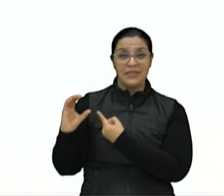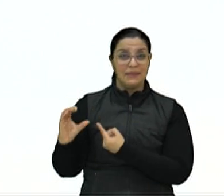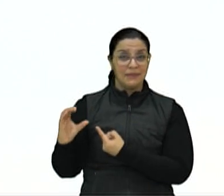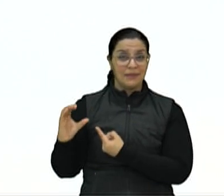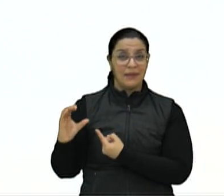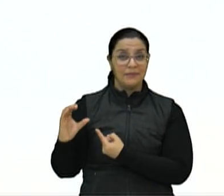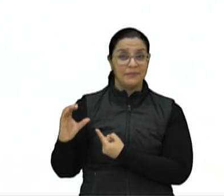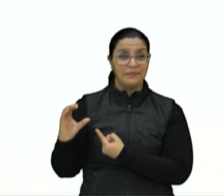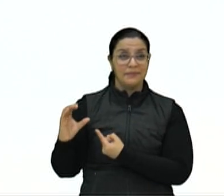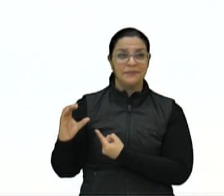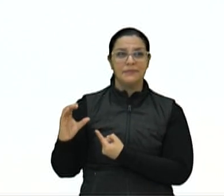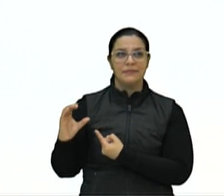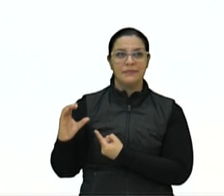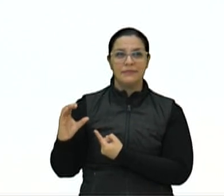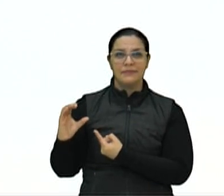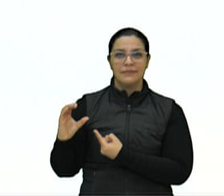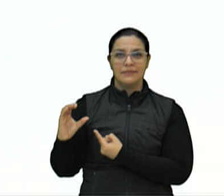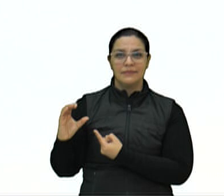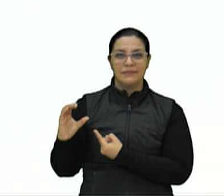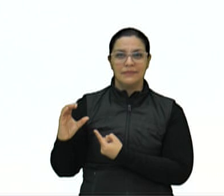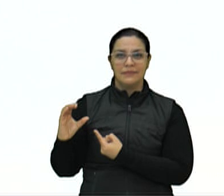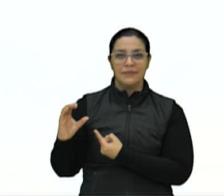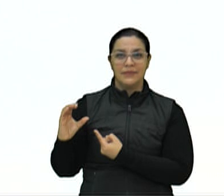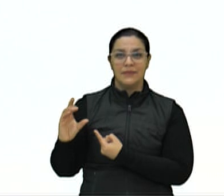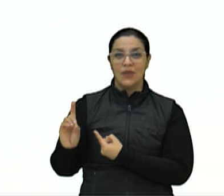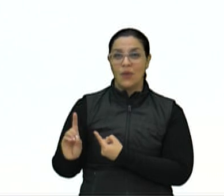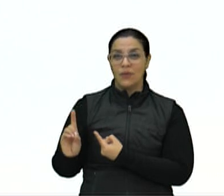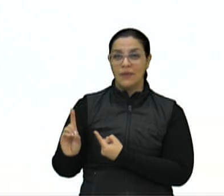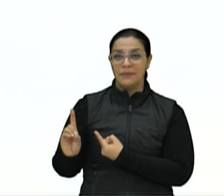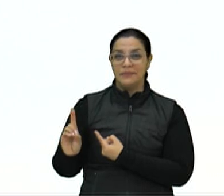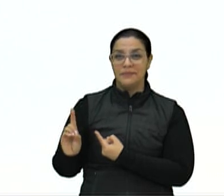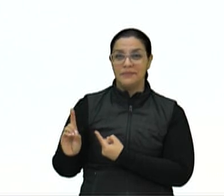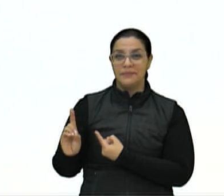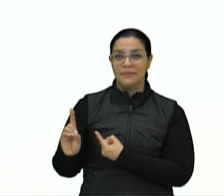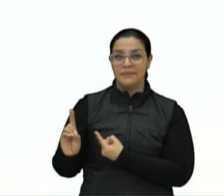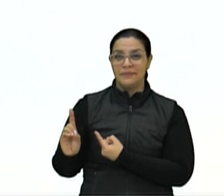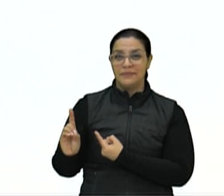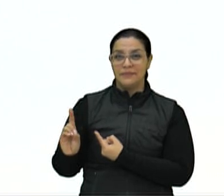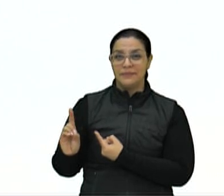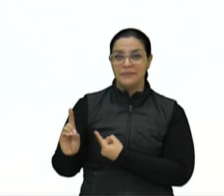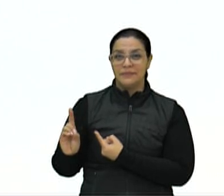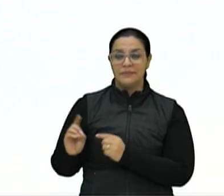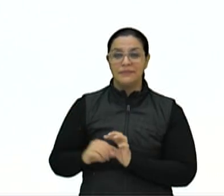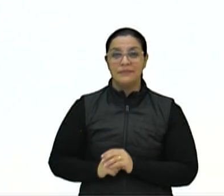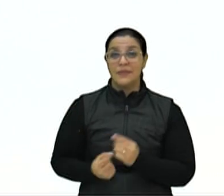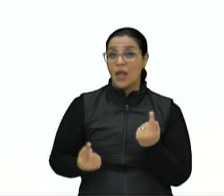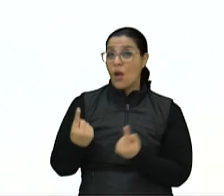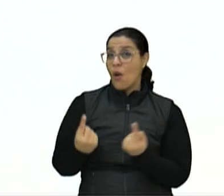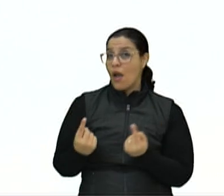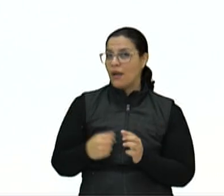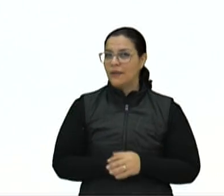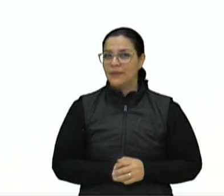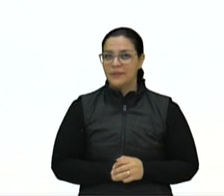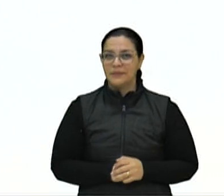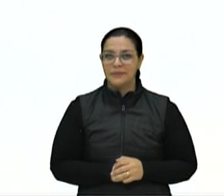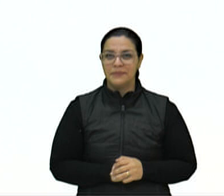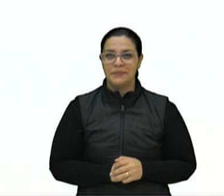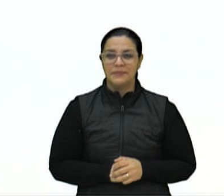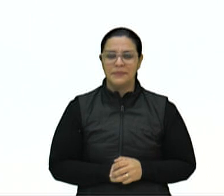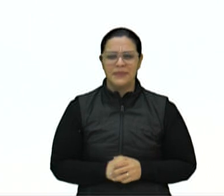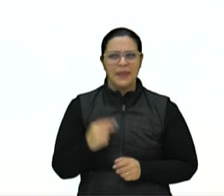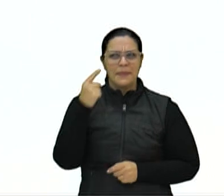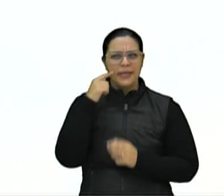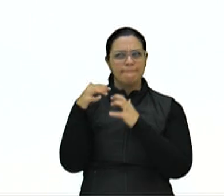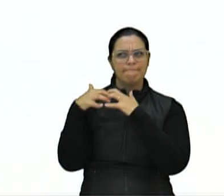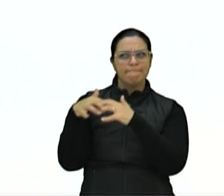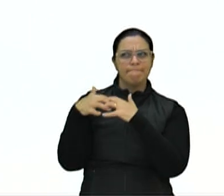Monroe. Alternativa C, William Turner. E alternativa D, Kandinsky.